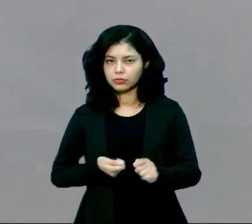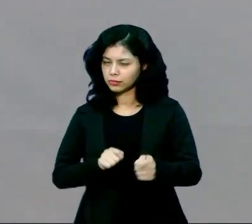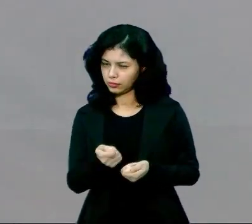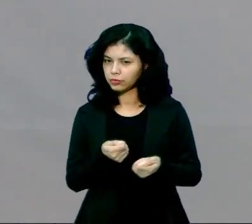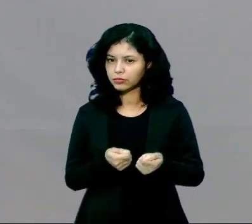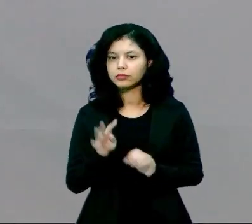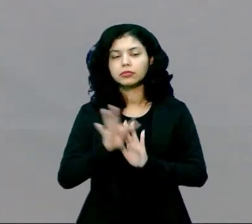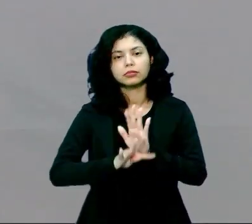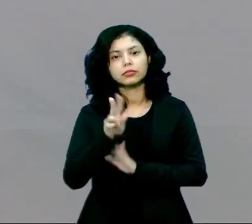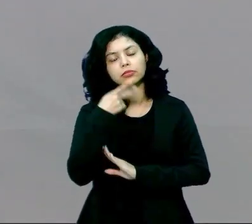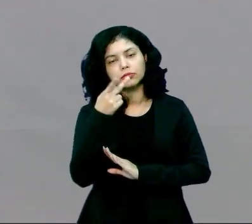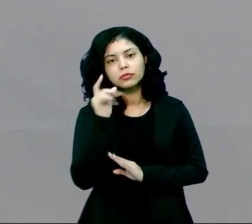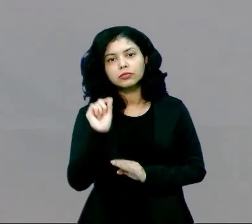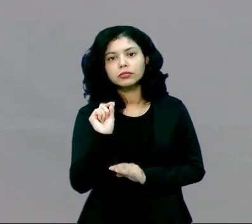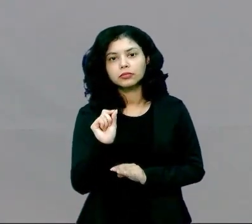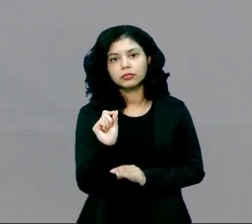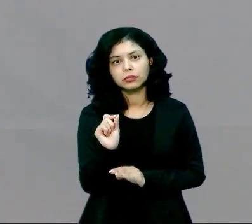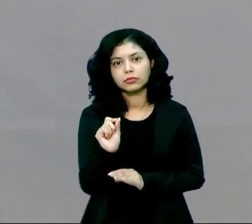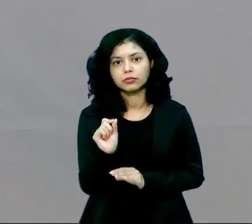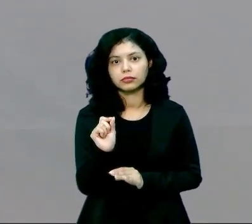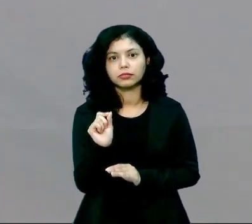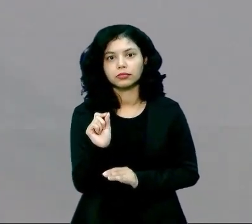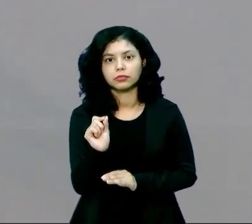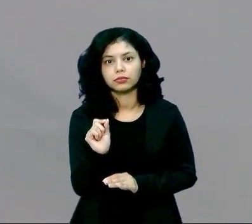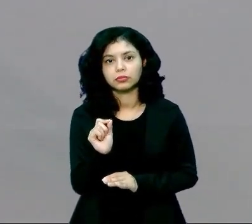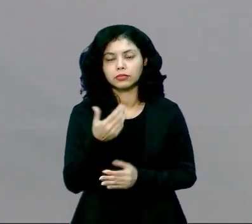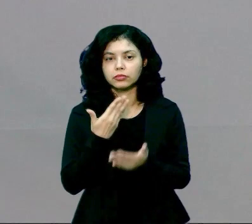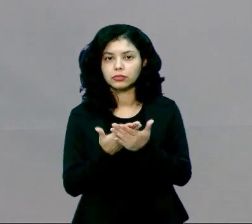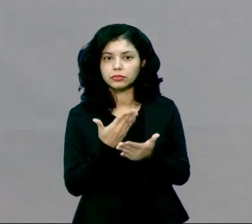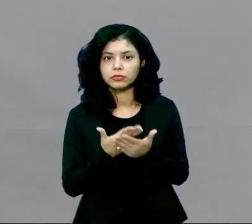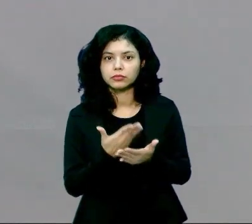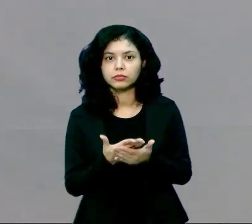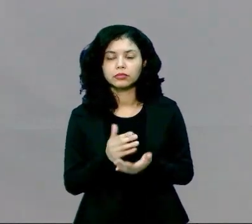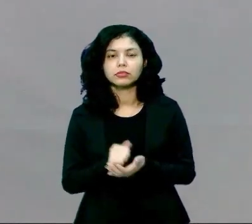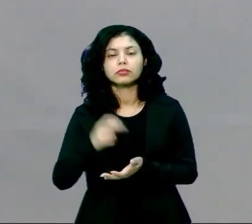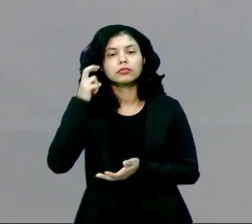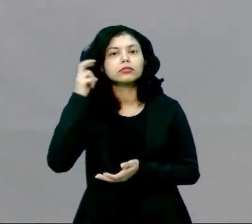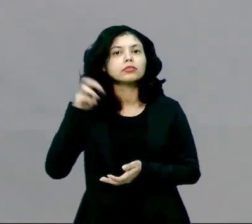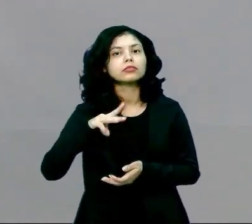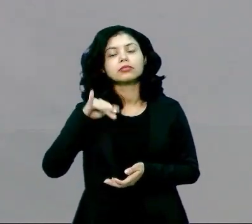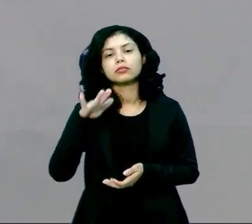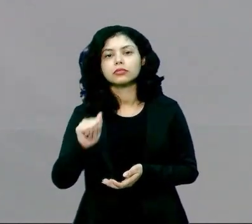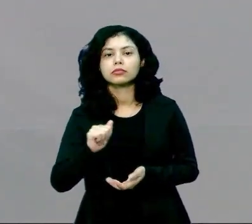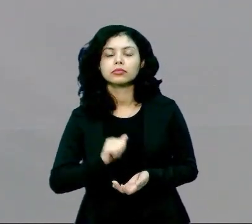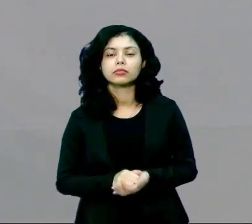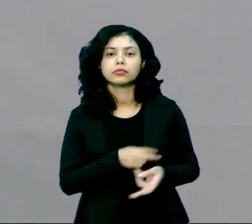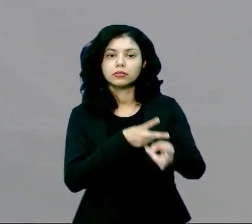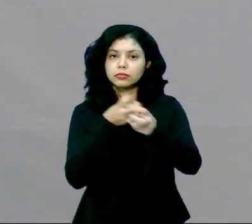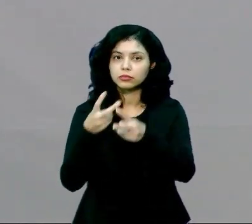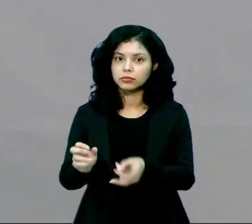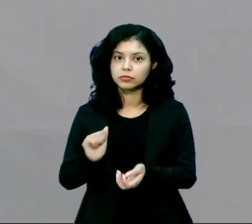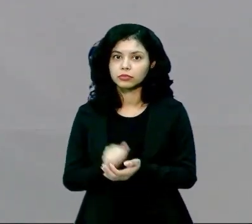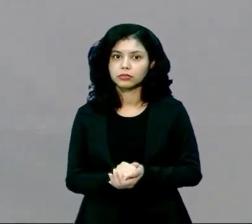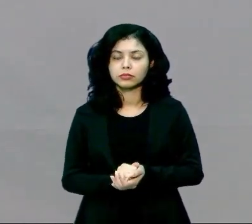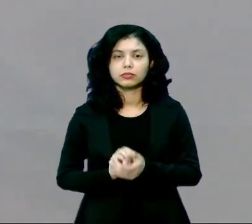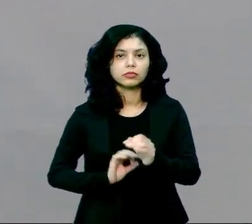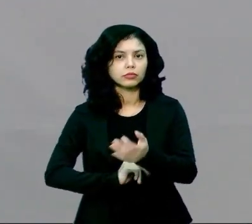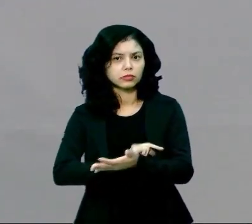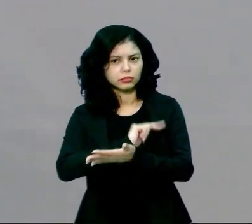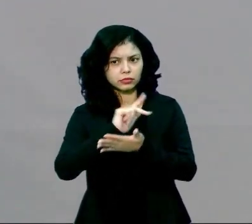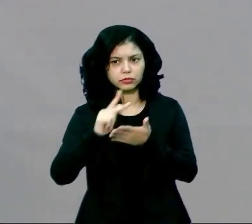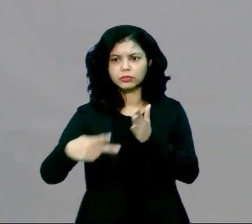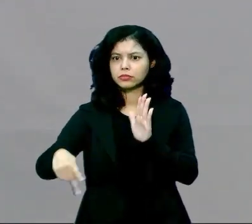manipula, né, e no texto vai falar... Galera, quem já estudou as culturas maias, incas e os astecas, vão ver que eles tinham